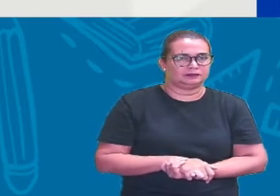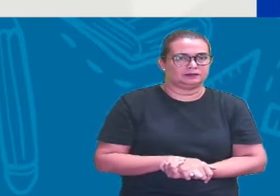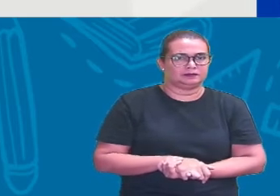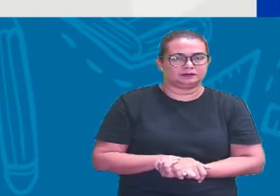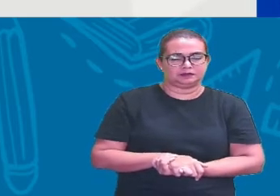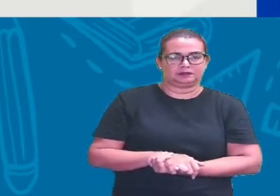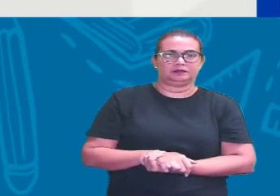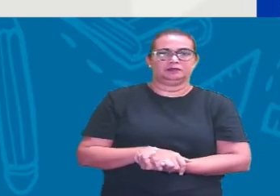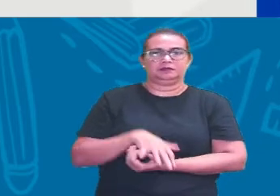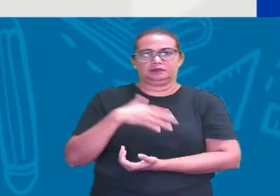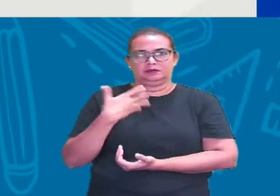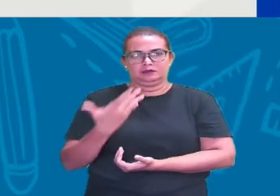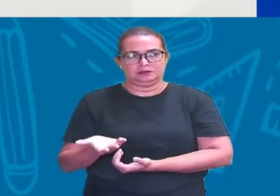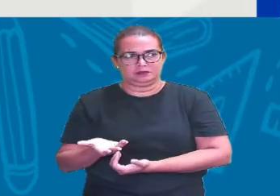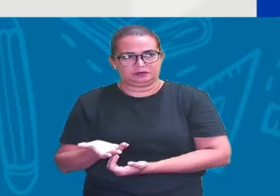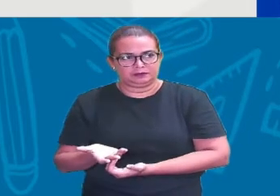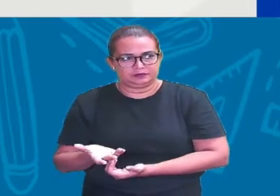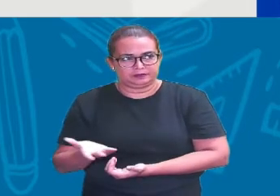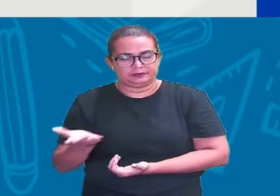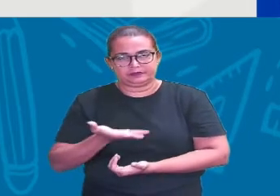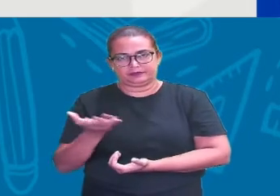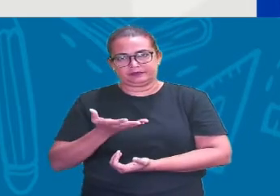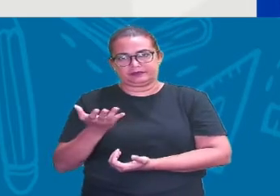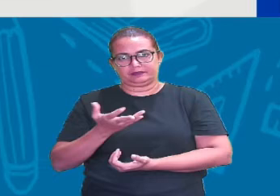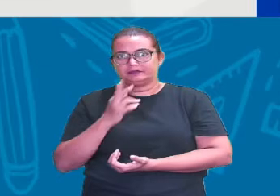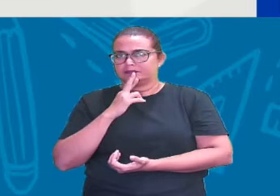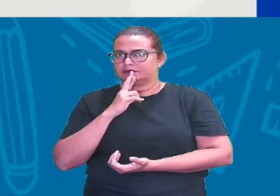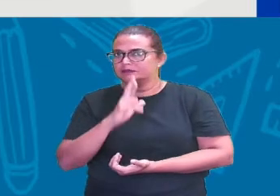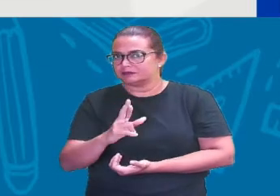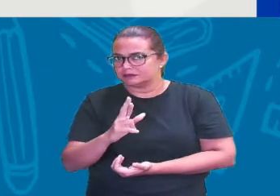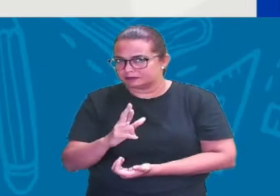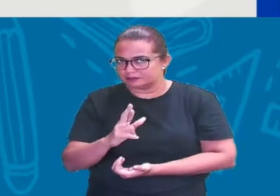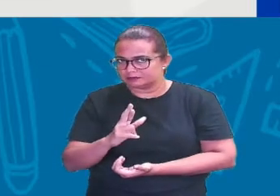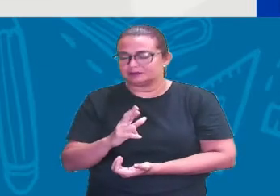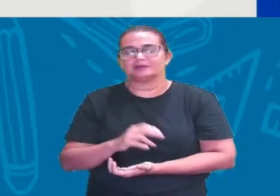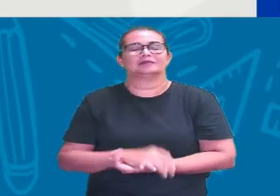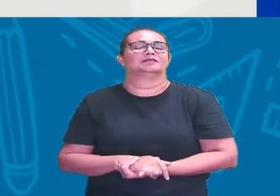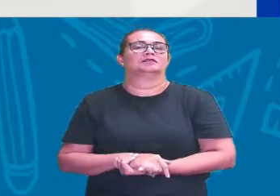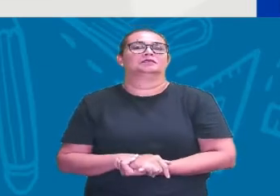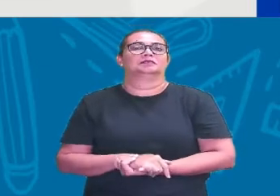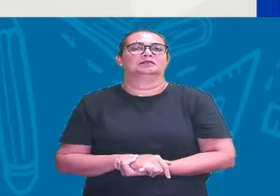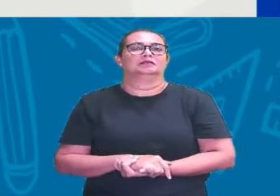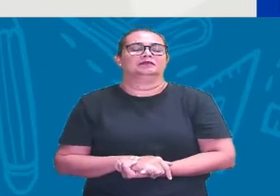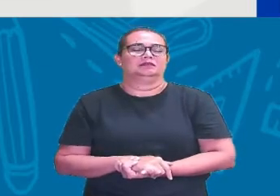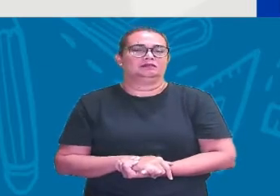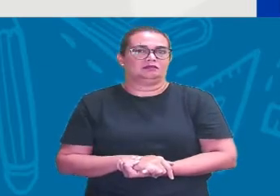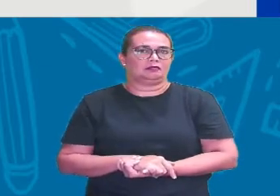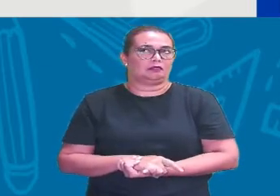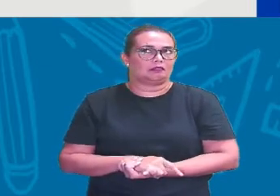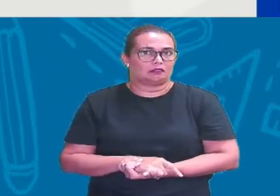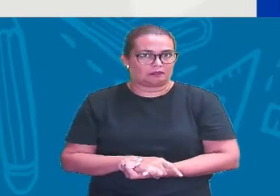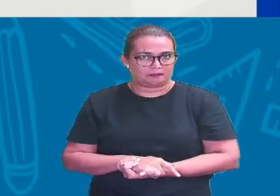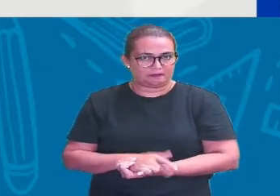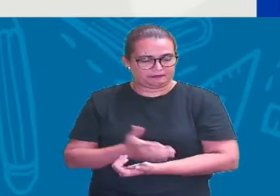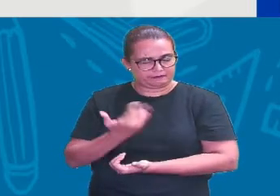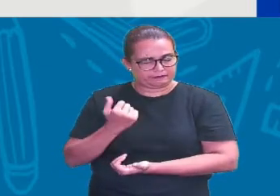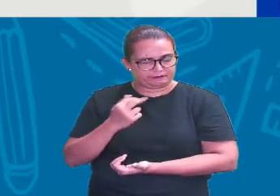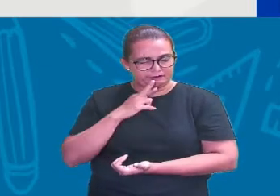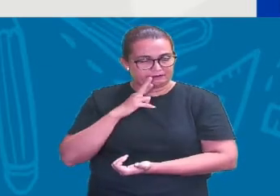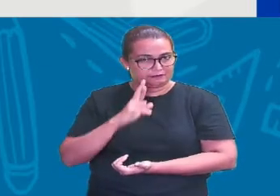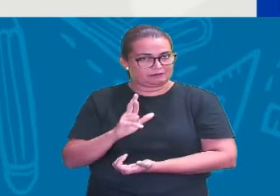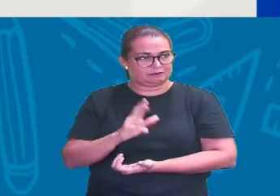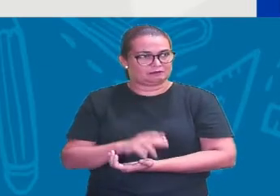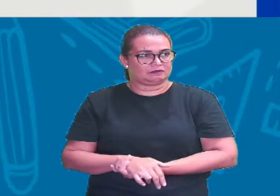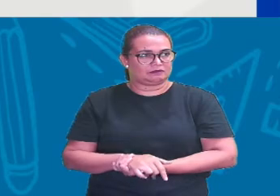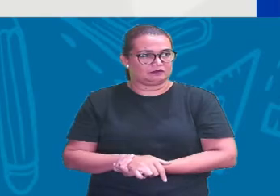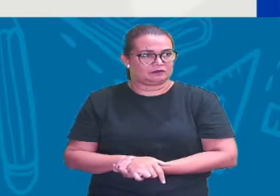Então, nós temos aqui, ó, uma questãozinha para a gente resolver, um probleminha. Então, vamos resolver